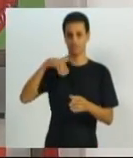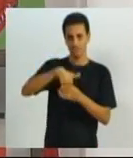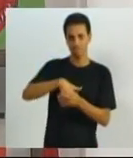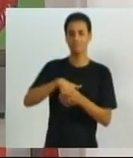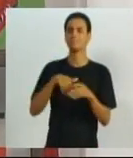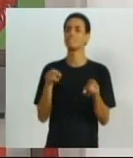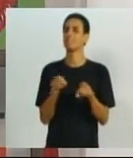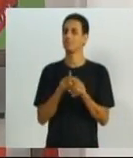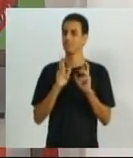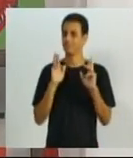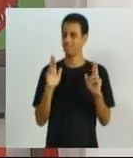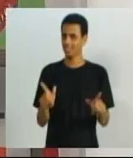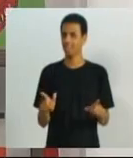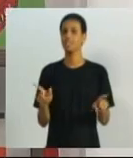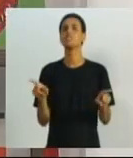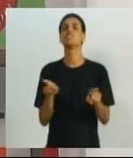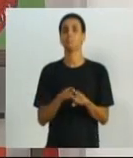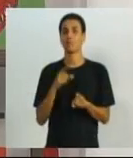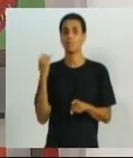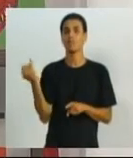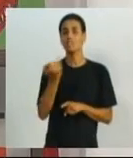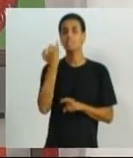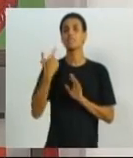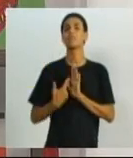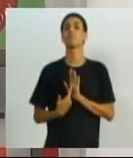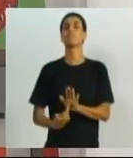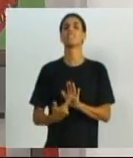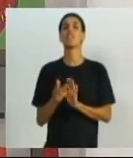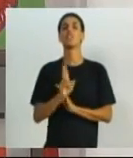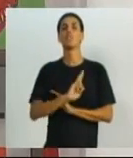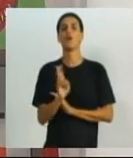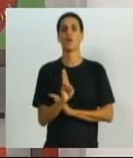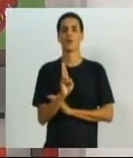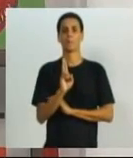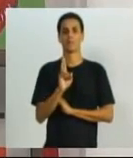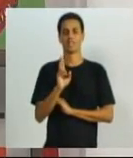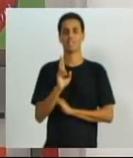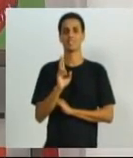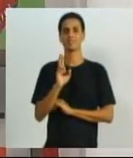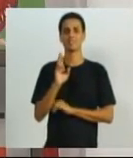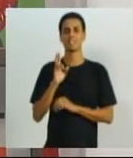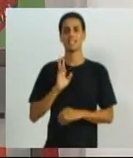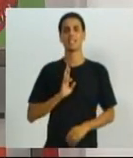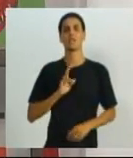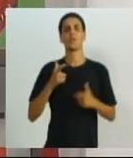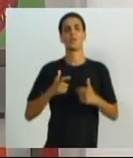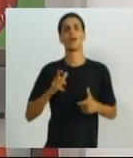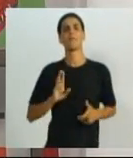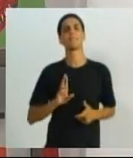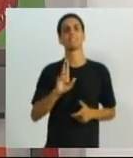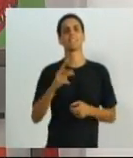necessidade de levar o nome dos candidatos que representam a cidade são diferentes.